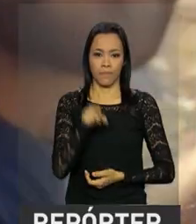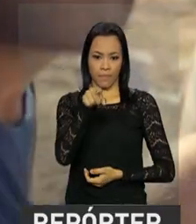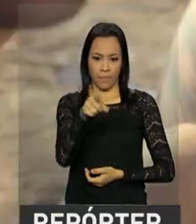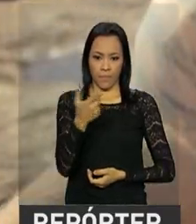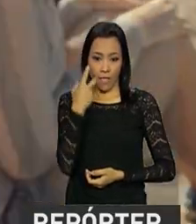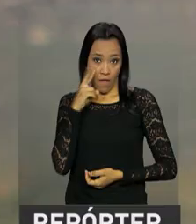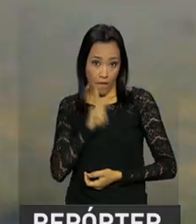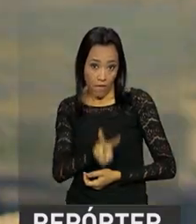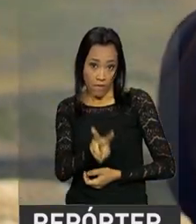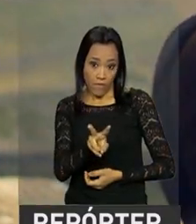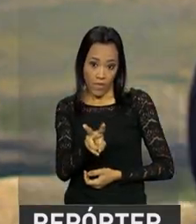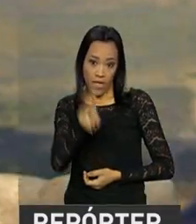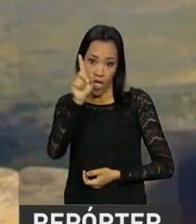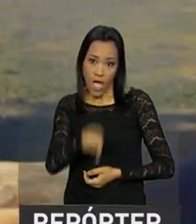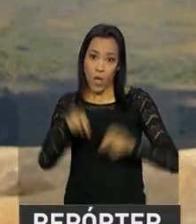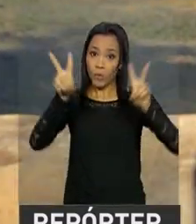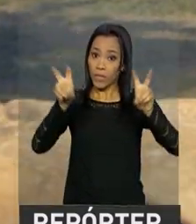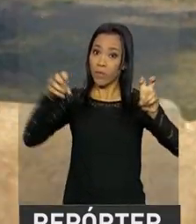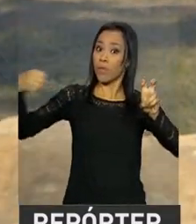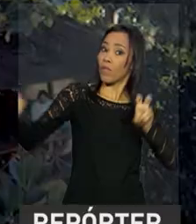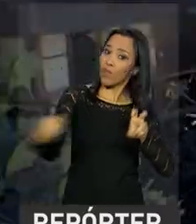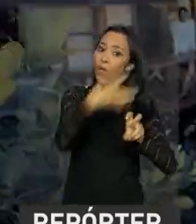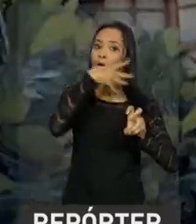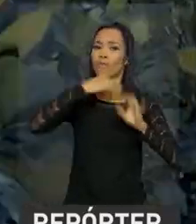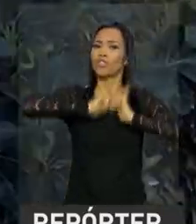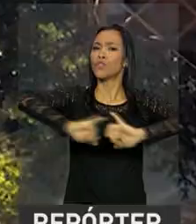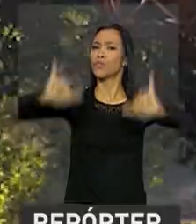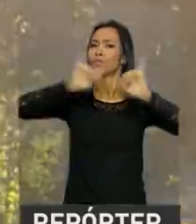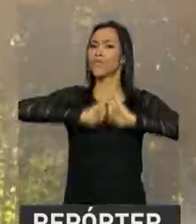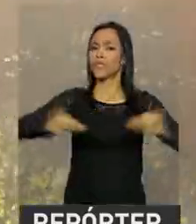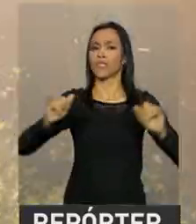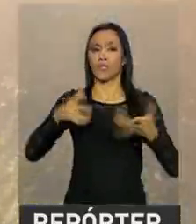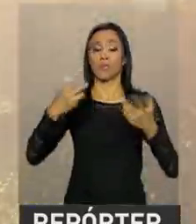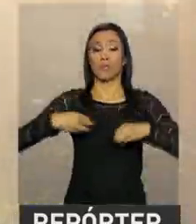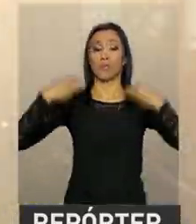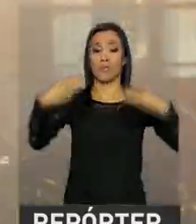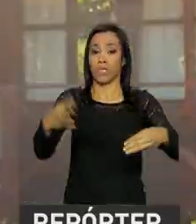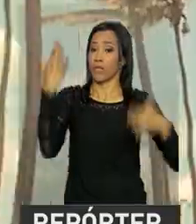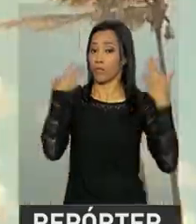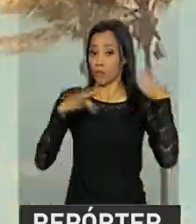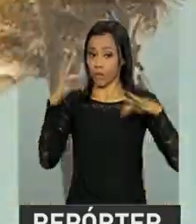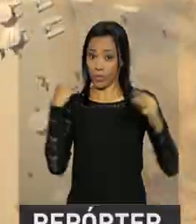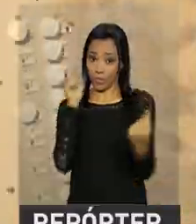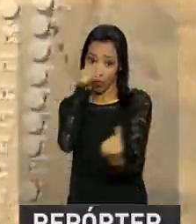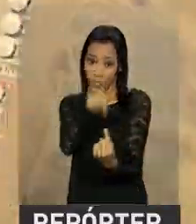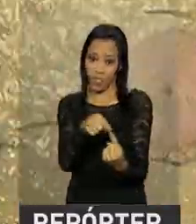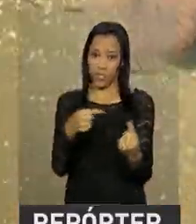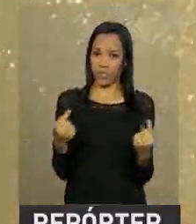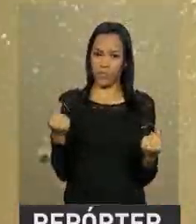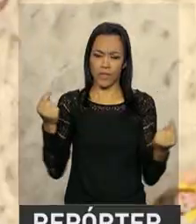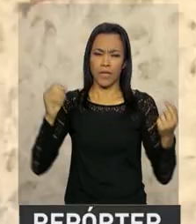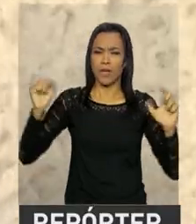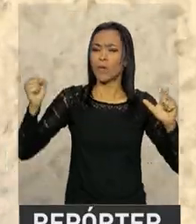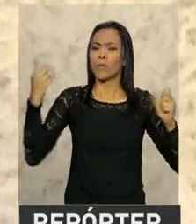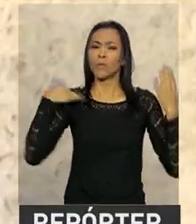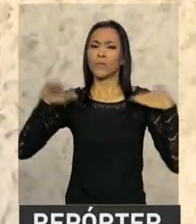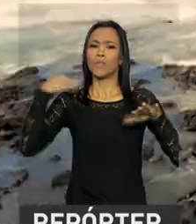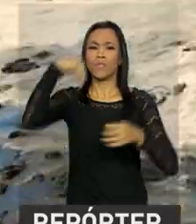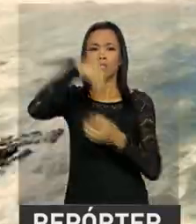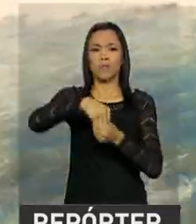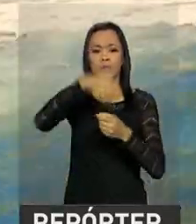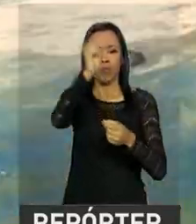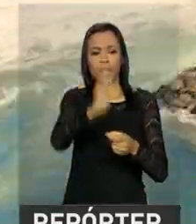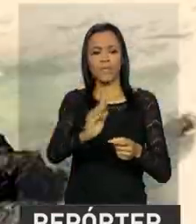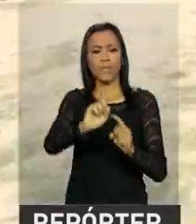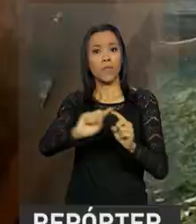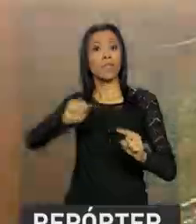de perto. É o tema da nova campanha de marketing do Ministério do Turismo, que busca incentivar o turismo nacional após os